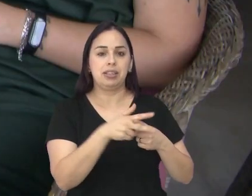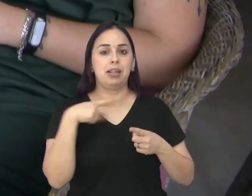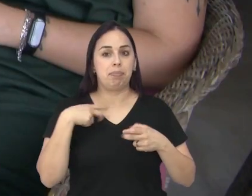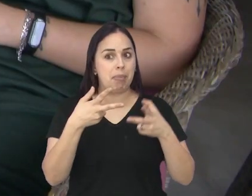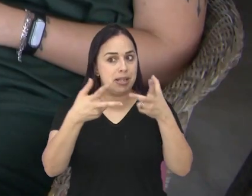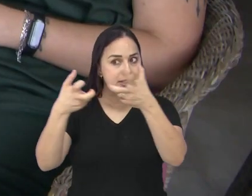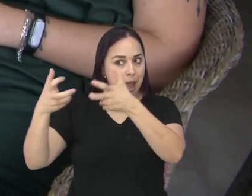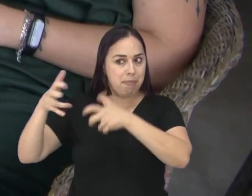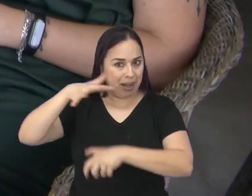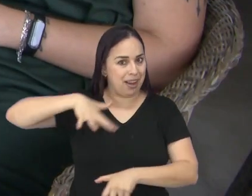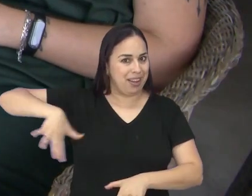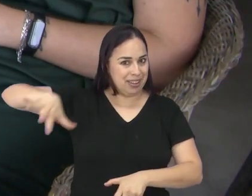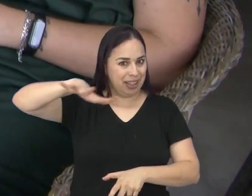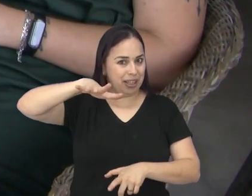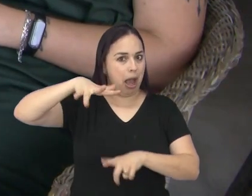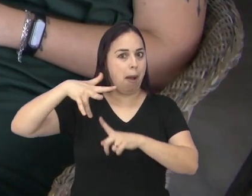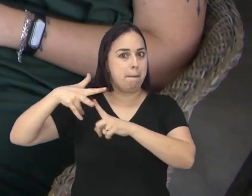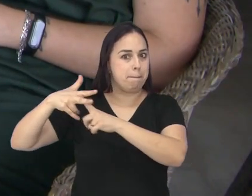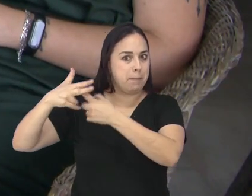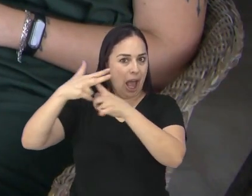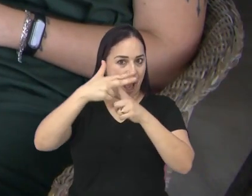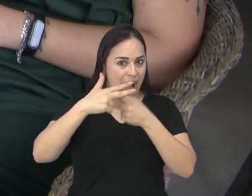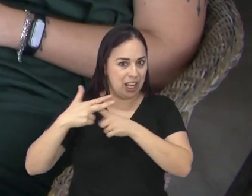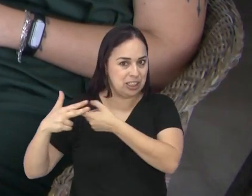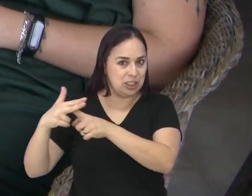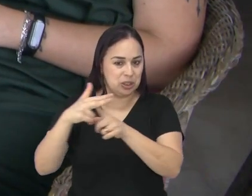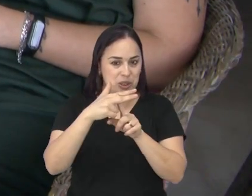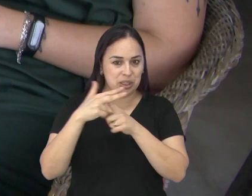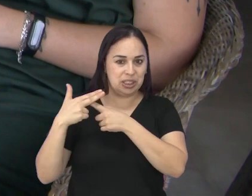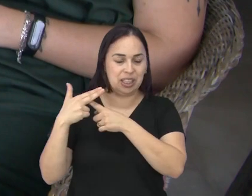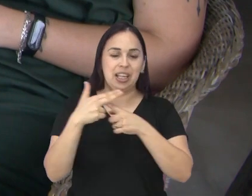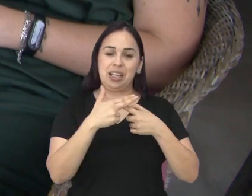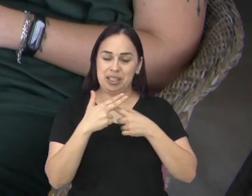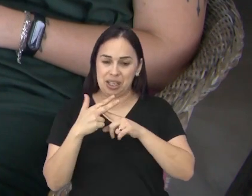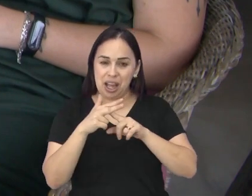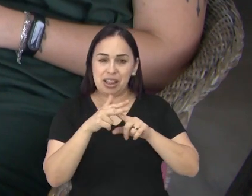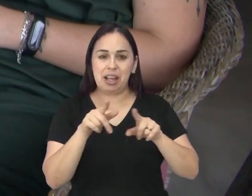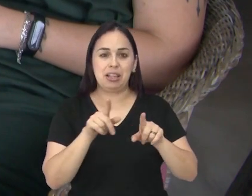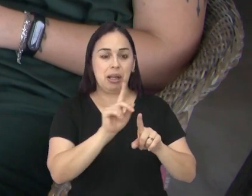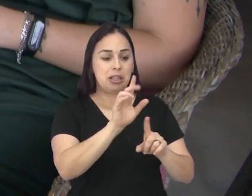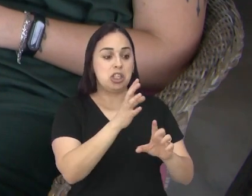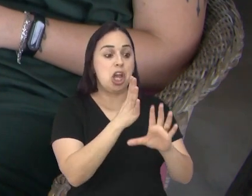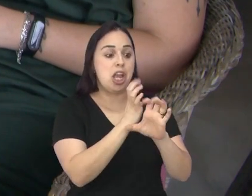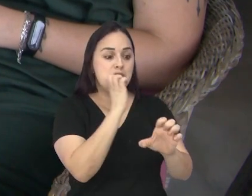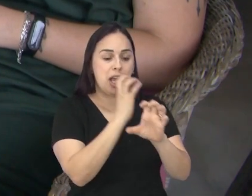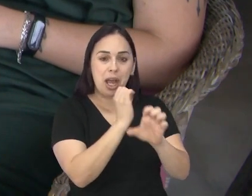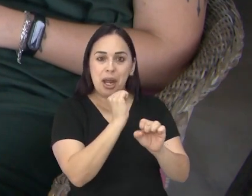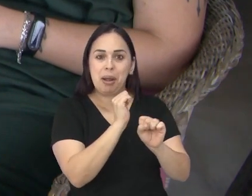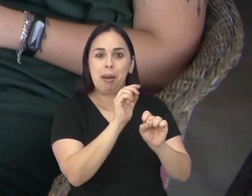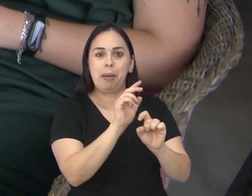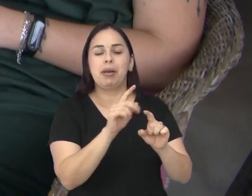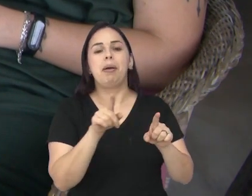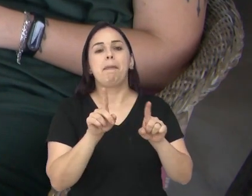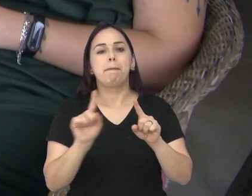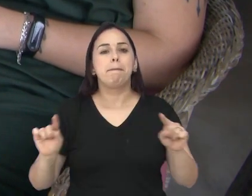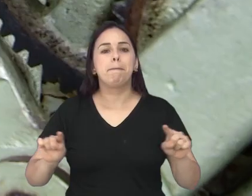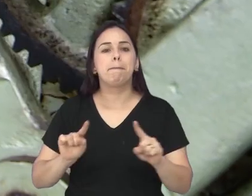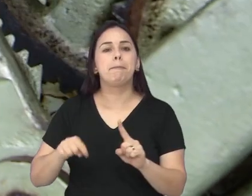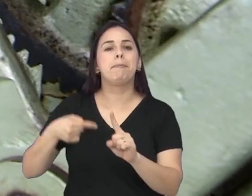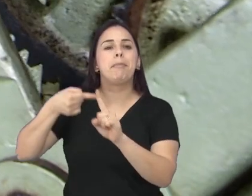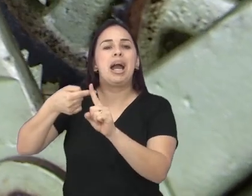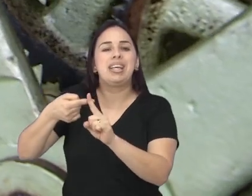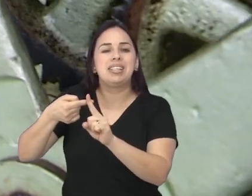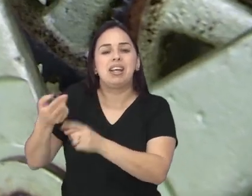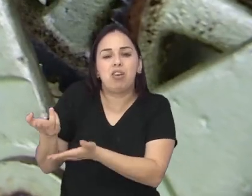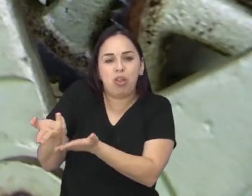eu tô, que eu não, né? Que o encantamento pela engenharia e pela mecânica tem a ver com a gravura.